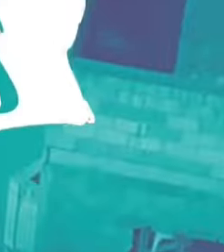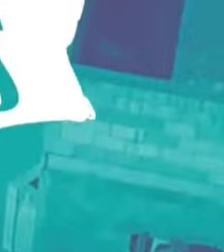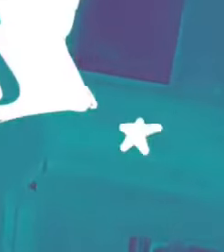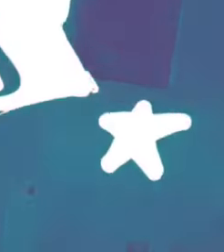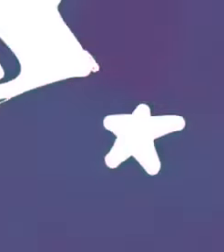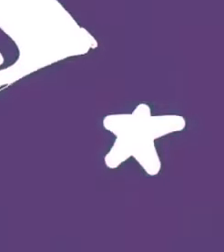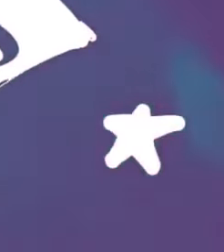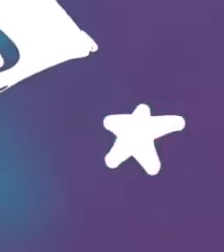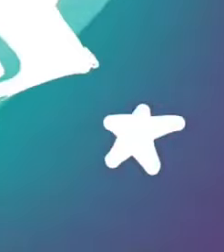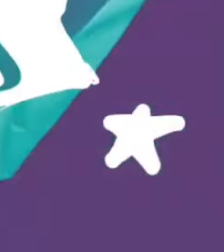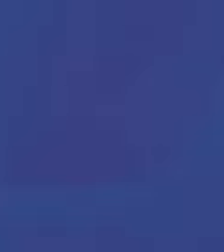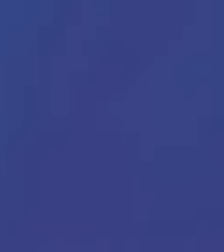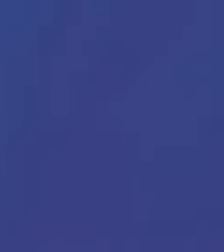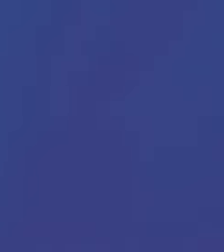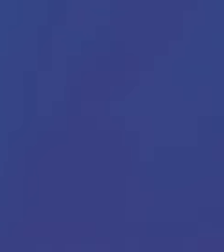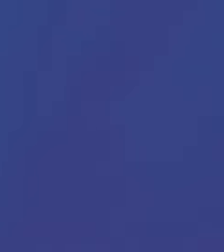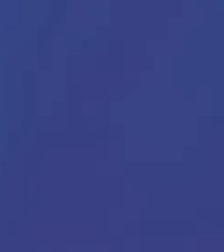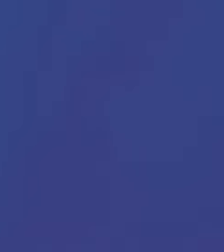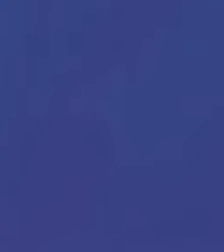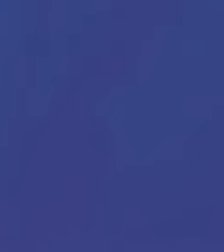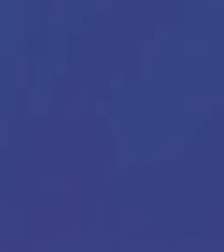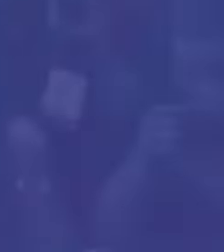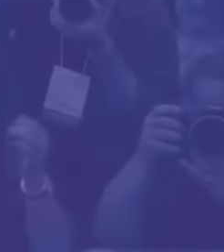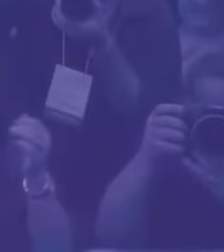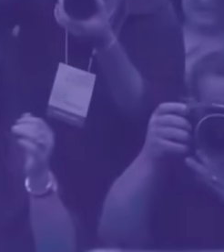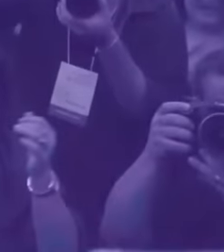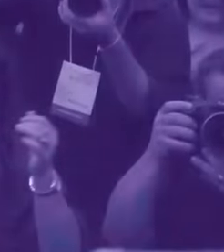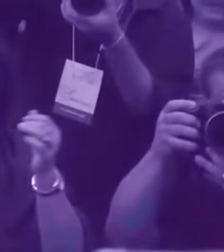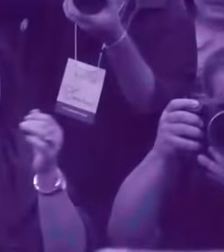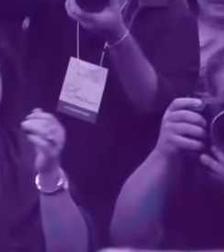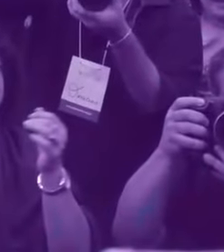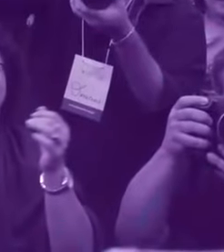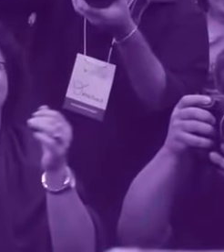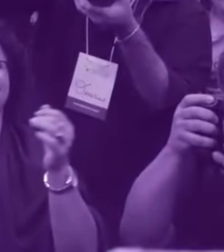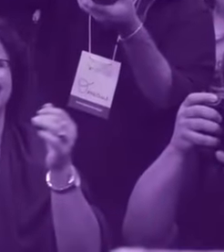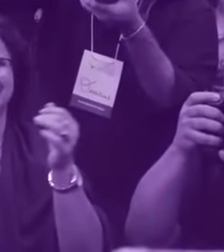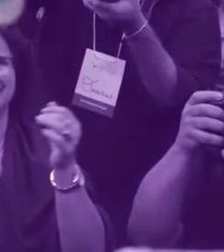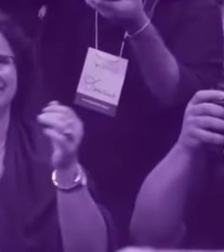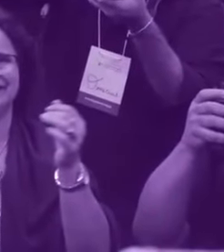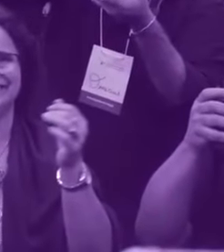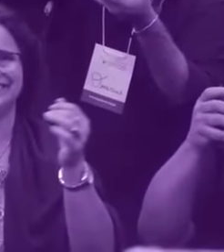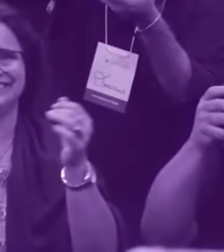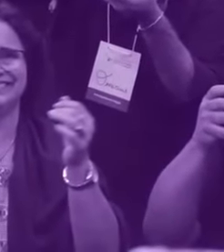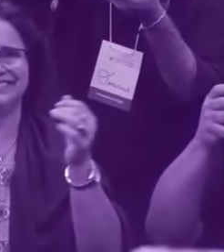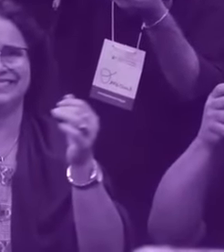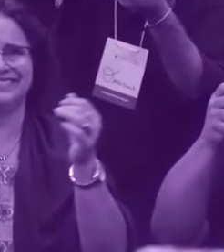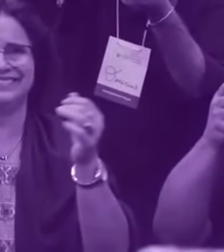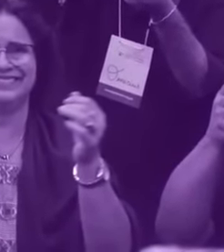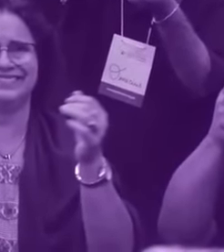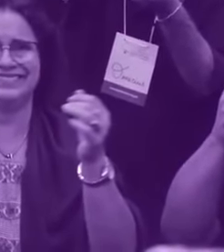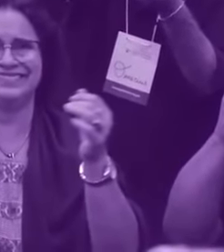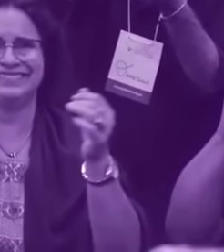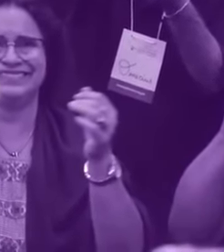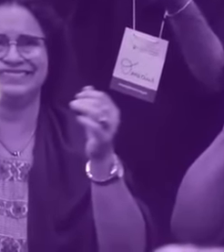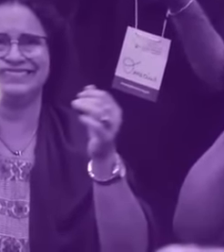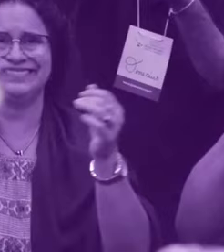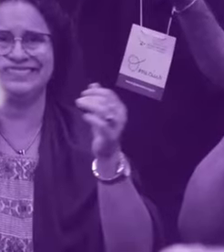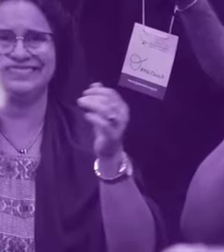Eu sou uma delas, são elas por elas, ocupando os espaços